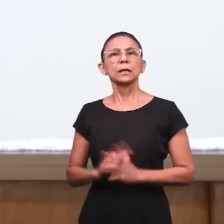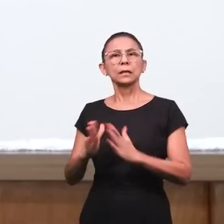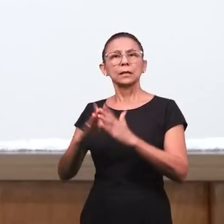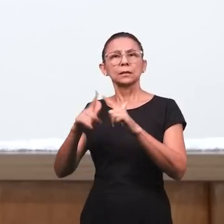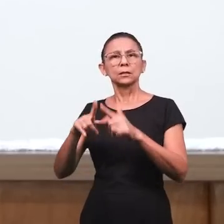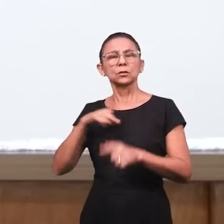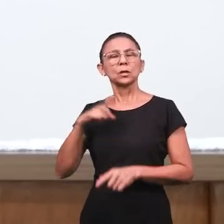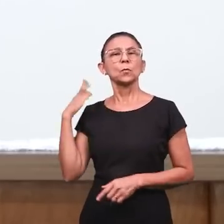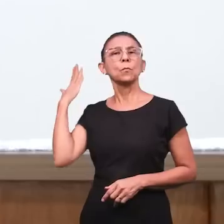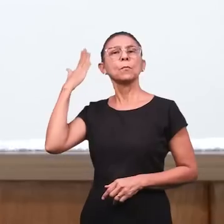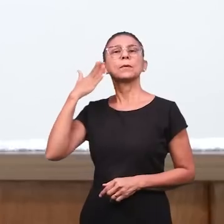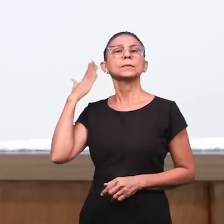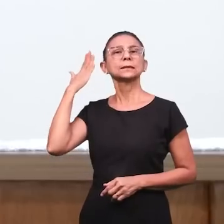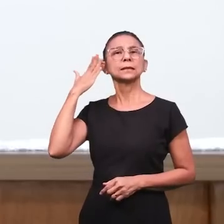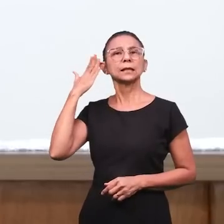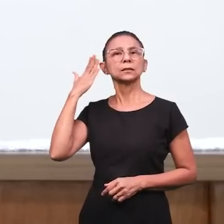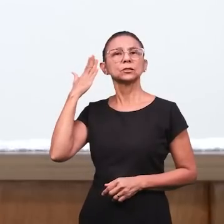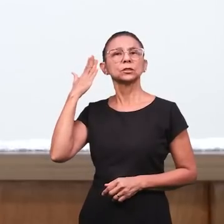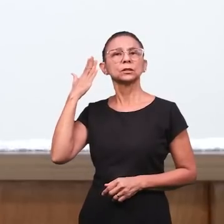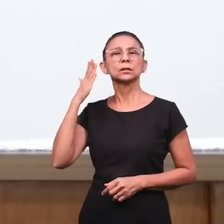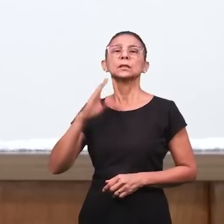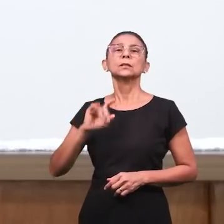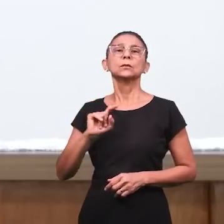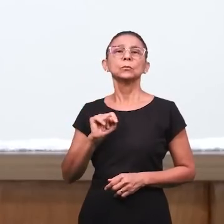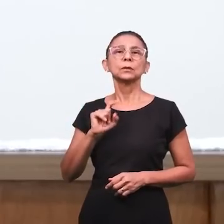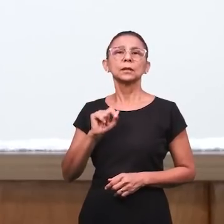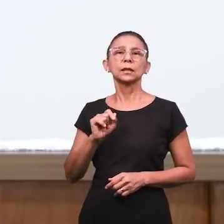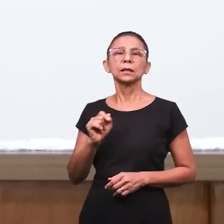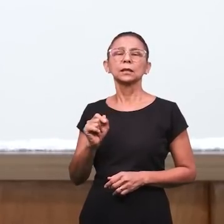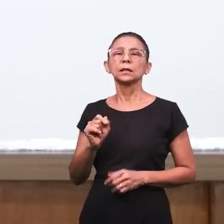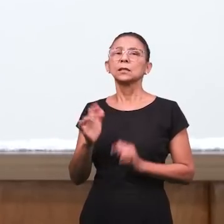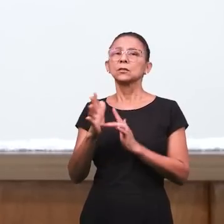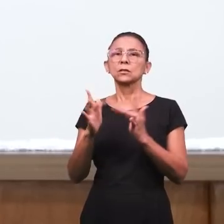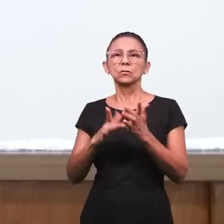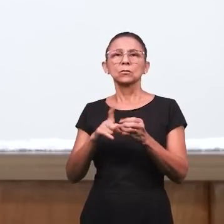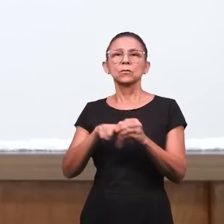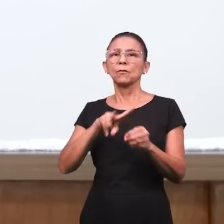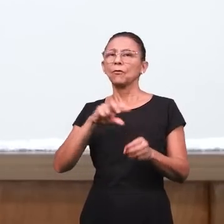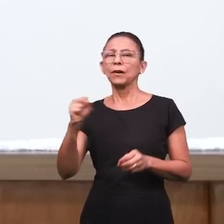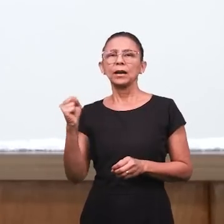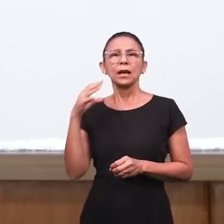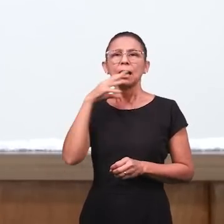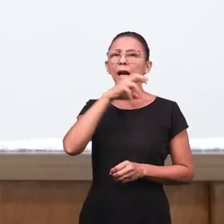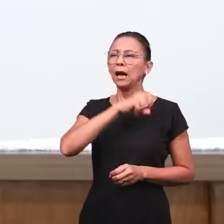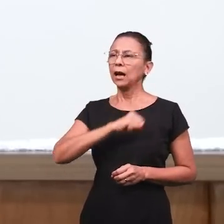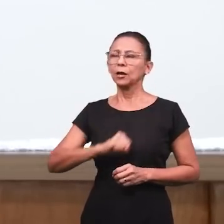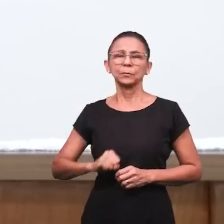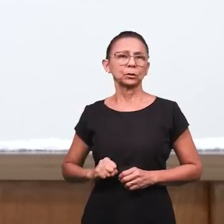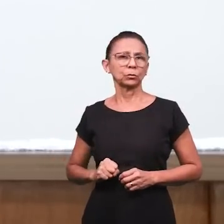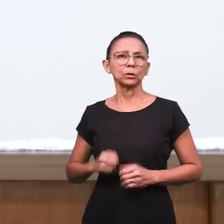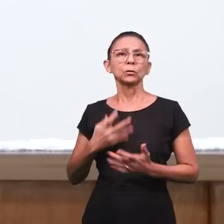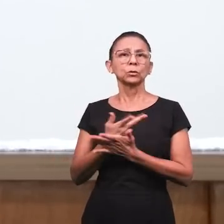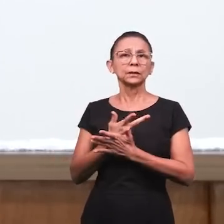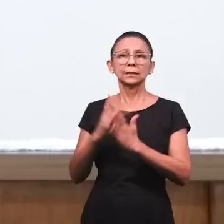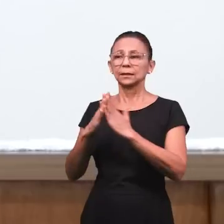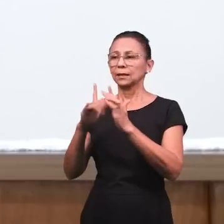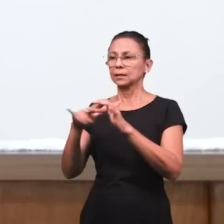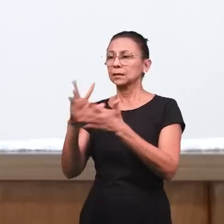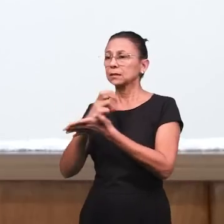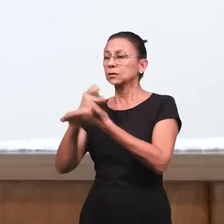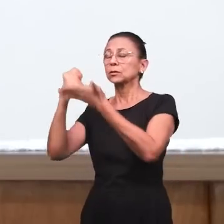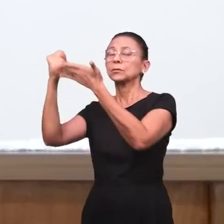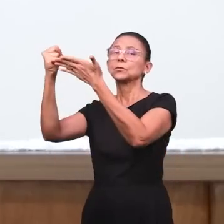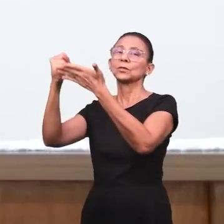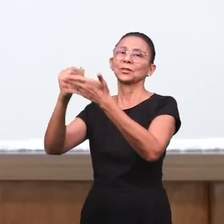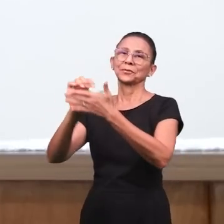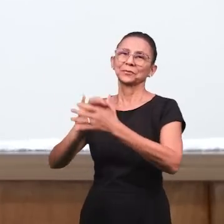vai terminar os seus dias aqui na terra. Muito perto, muito em breve, os seus dias terminarão, porque um novo dia